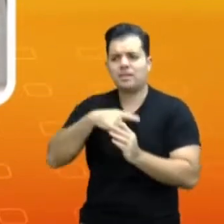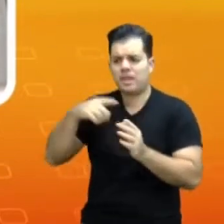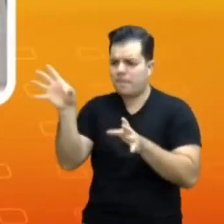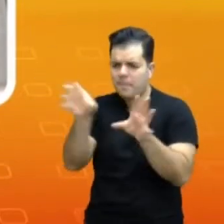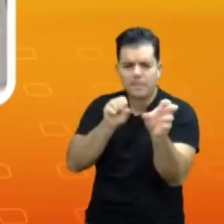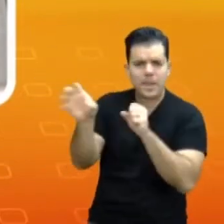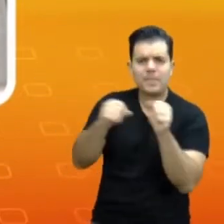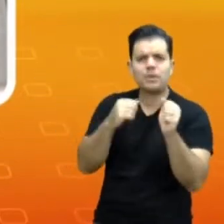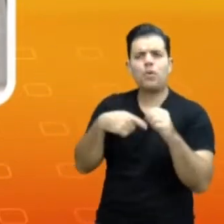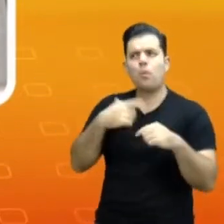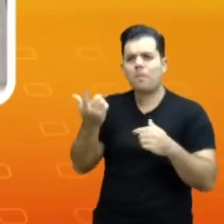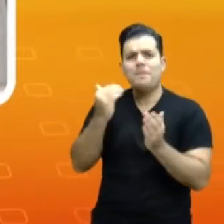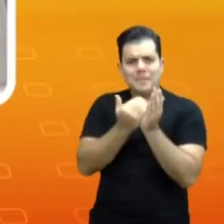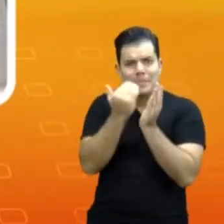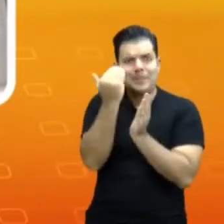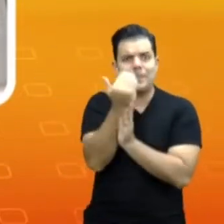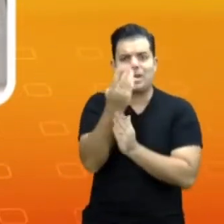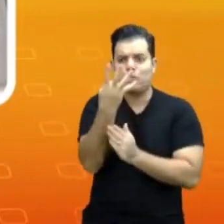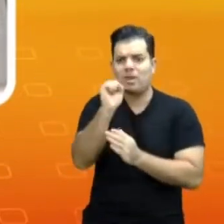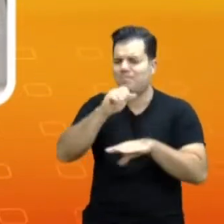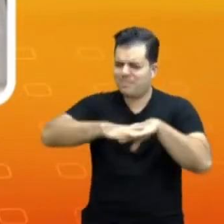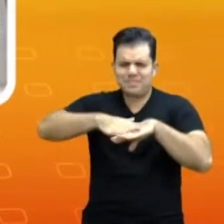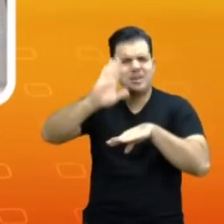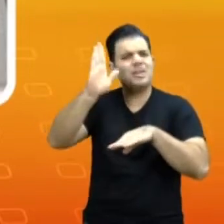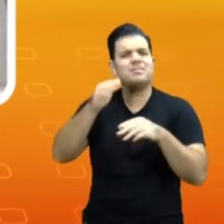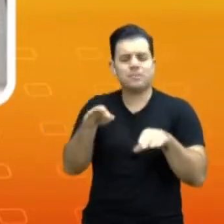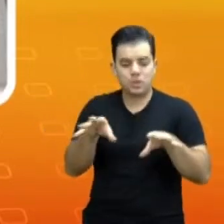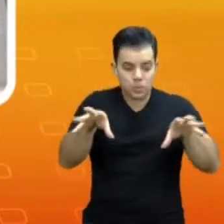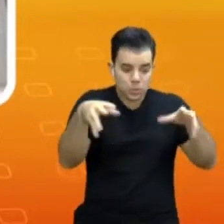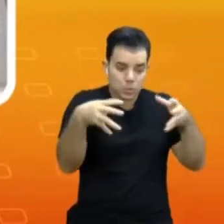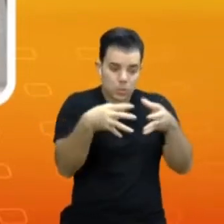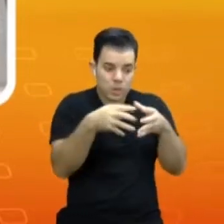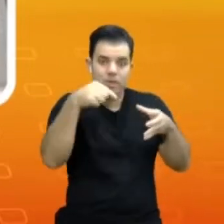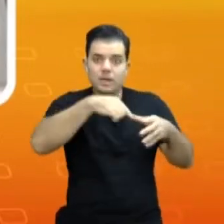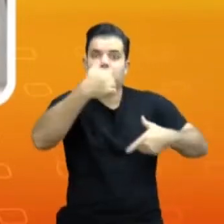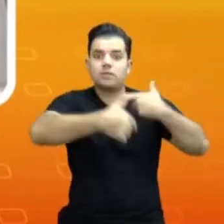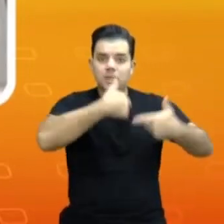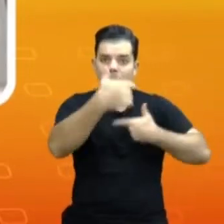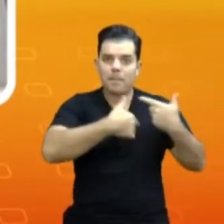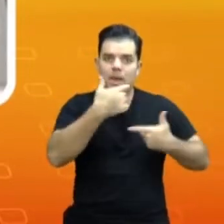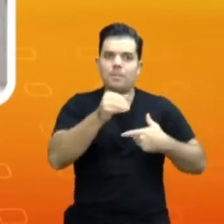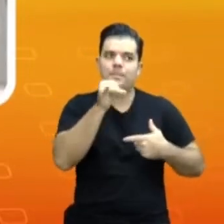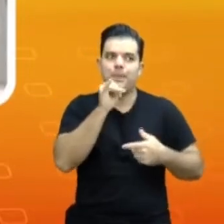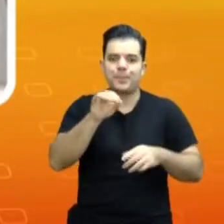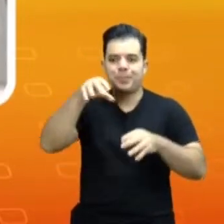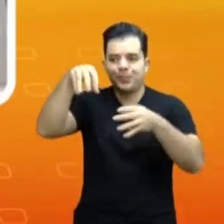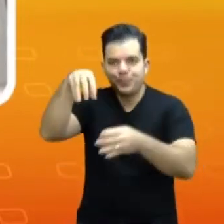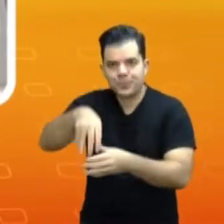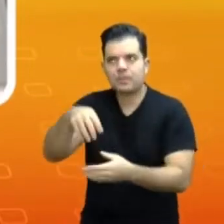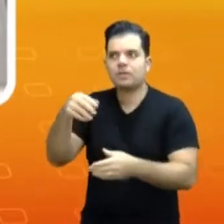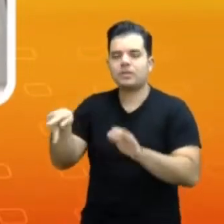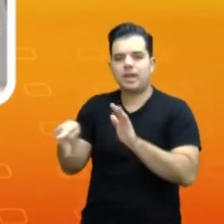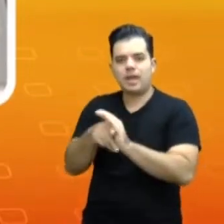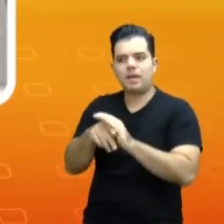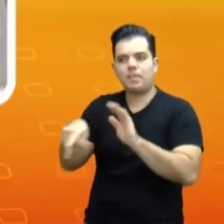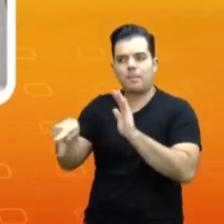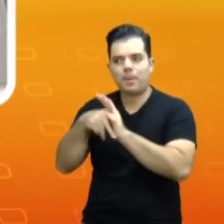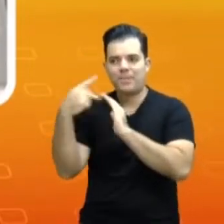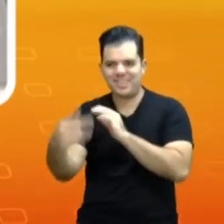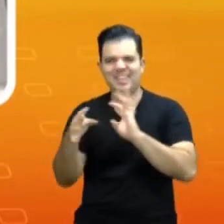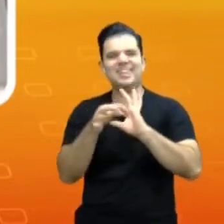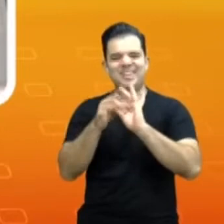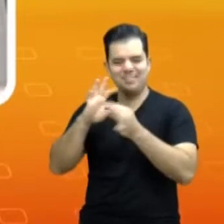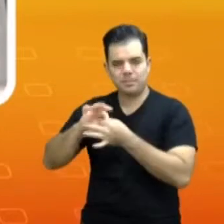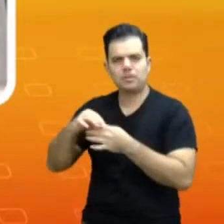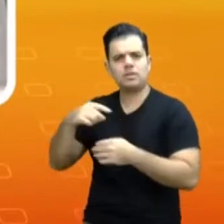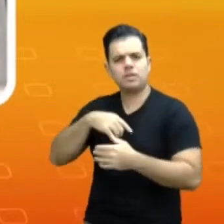exclusivos. E essa equipe, que normalmente no país sede, era montado, não só